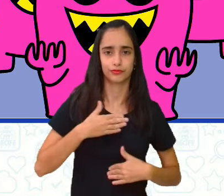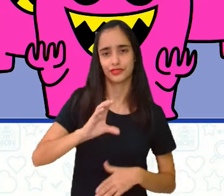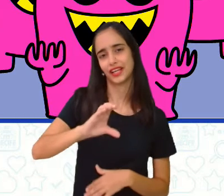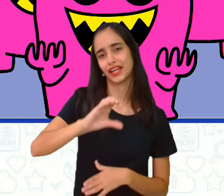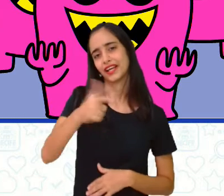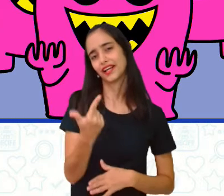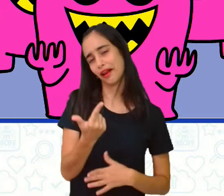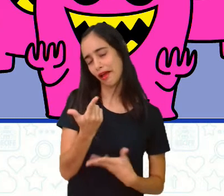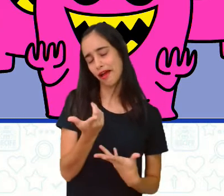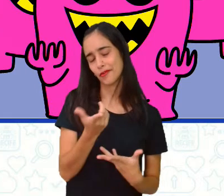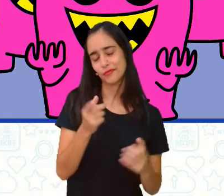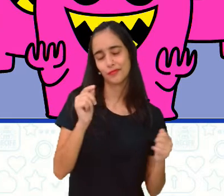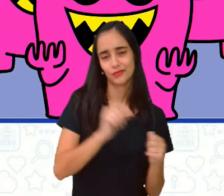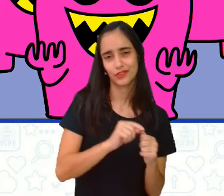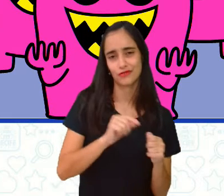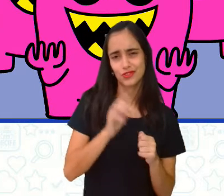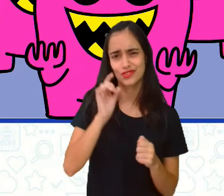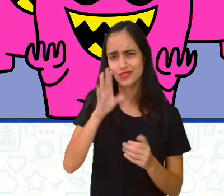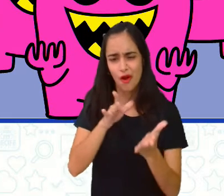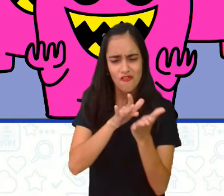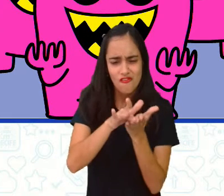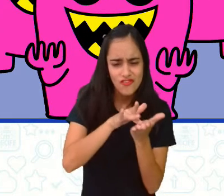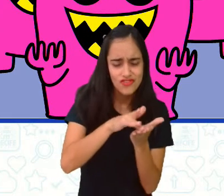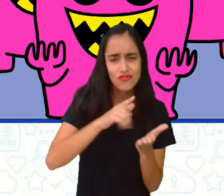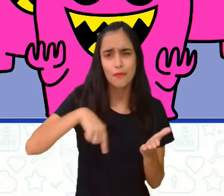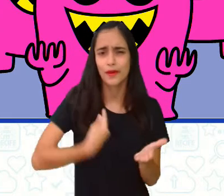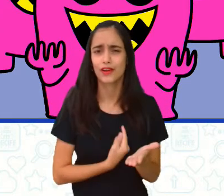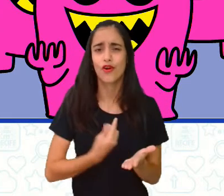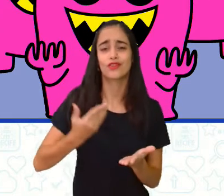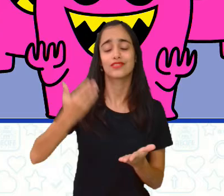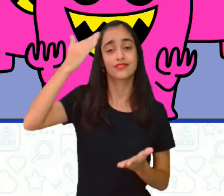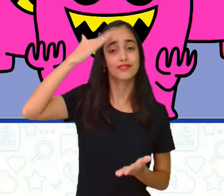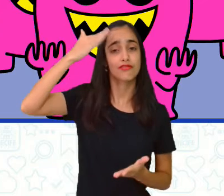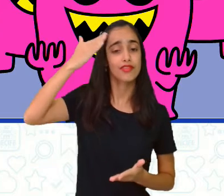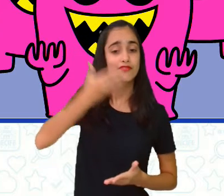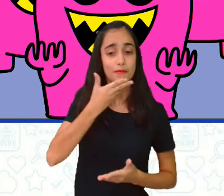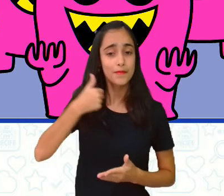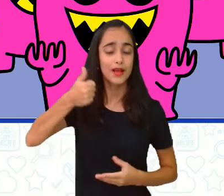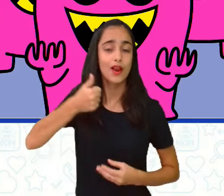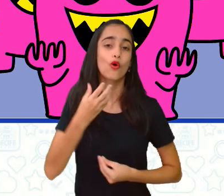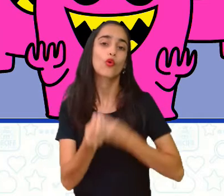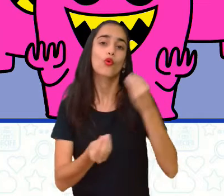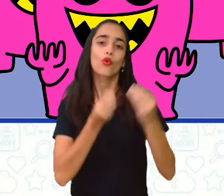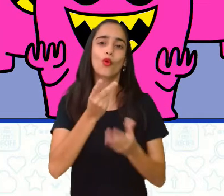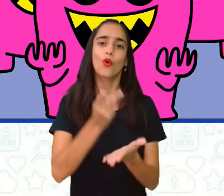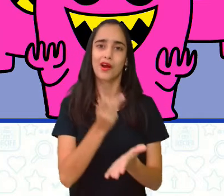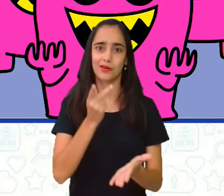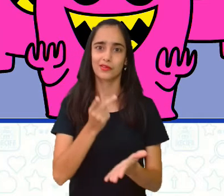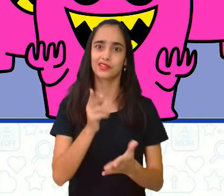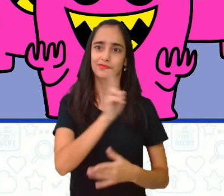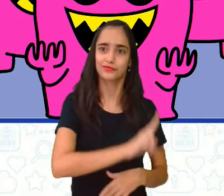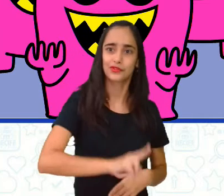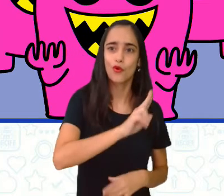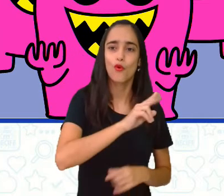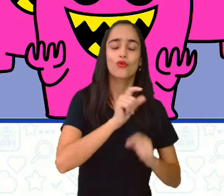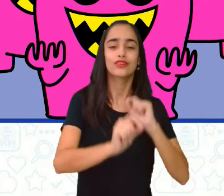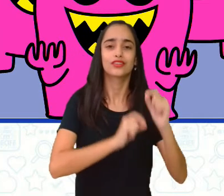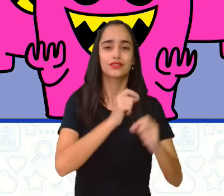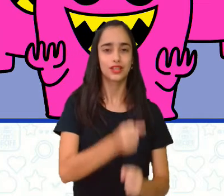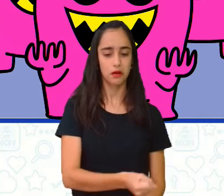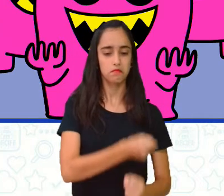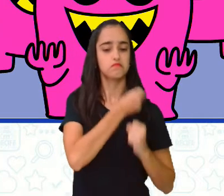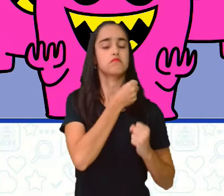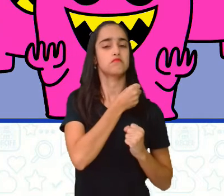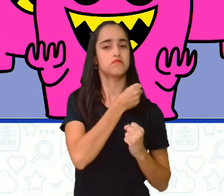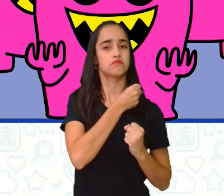uma simulação, faz de conta, para a gente entender, utilizando aí esses soldados, utilizando aqui, né, mostrando a